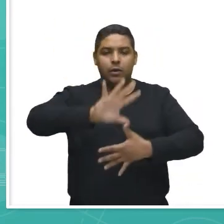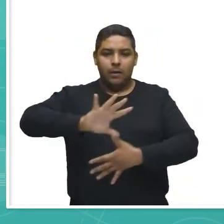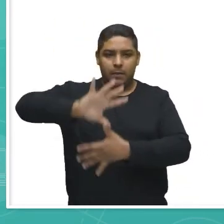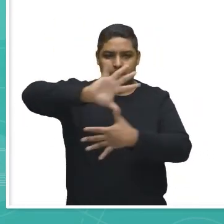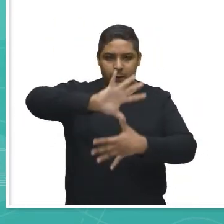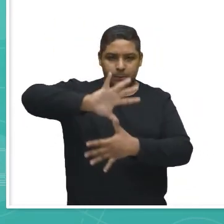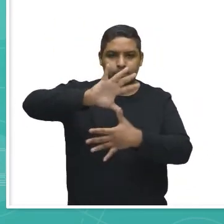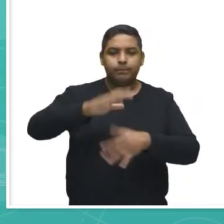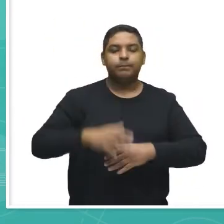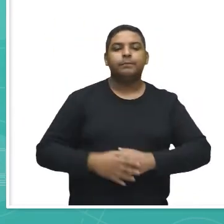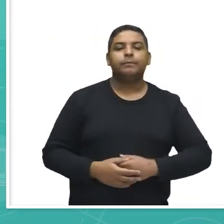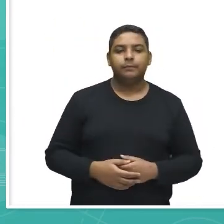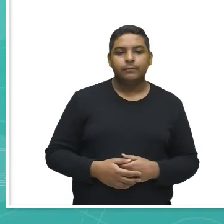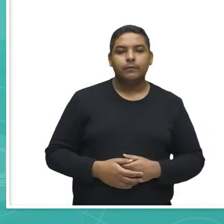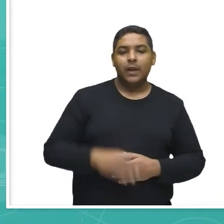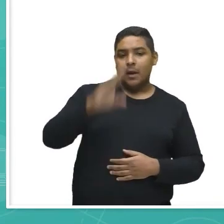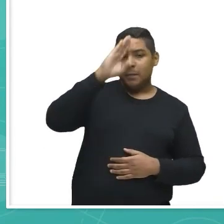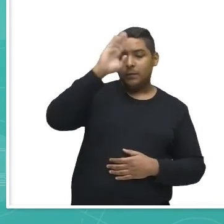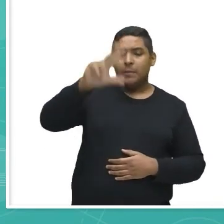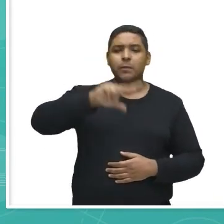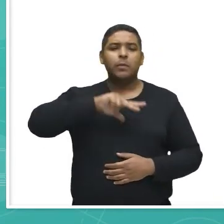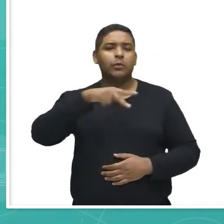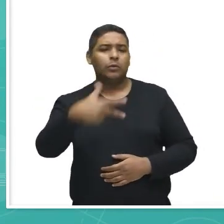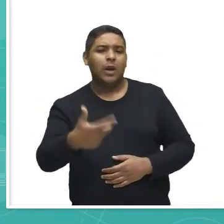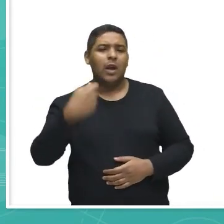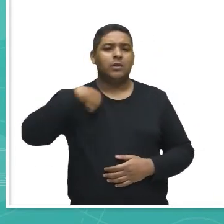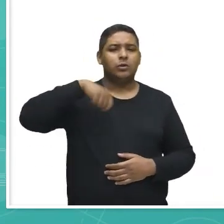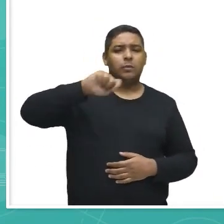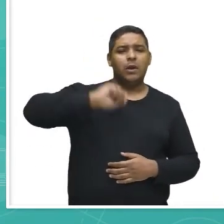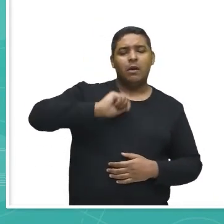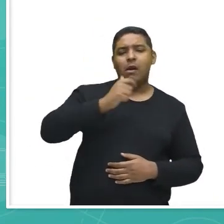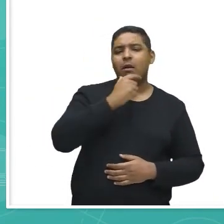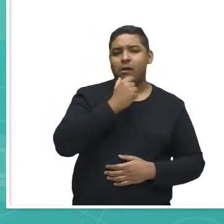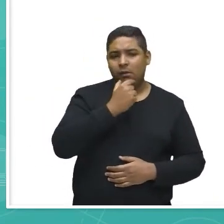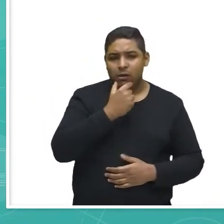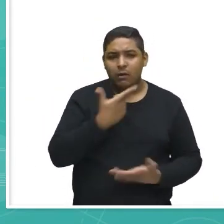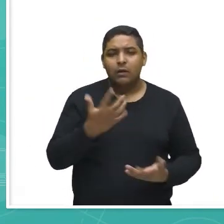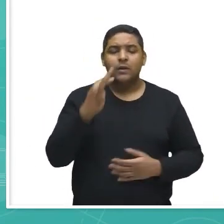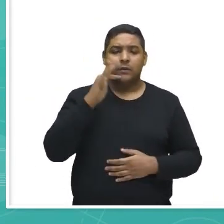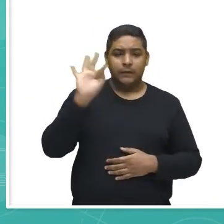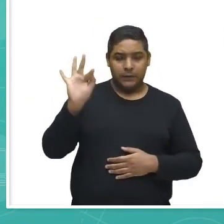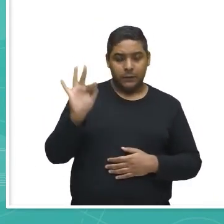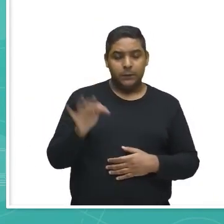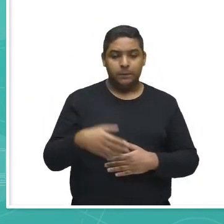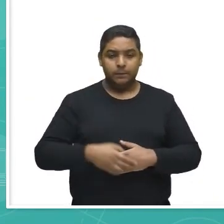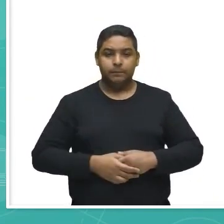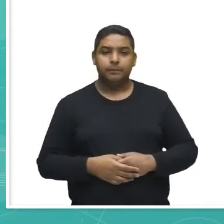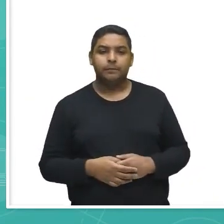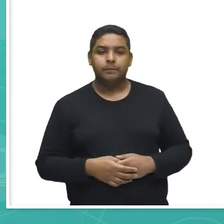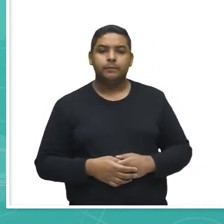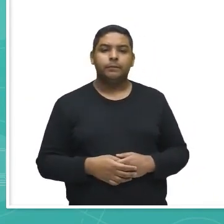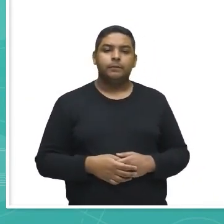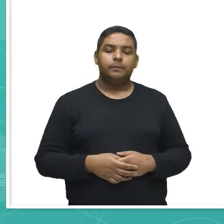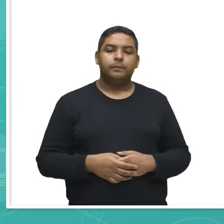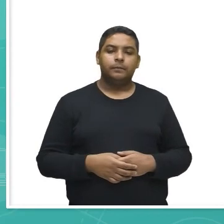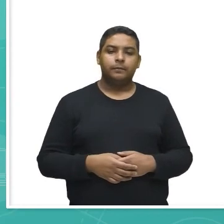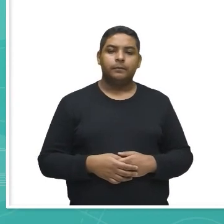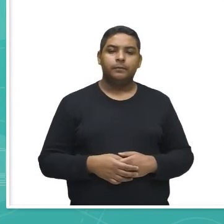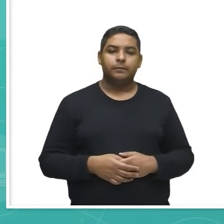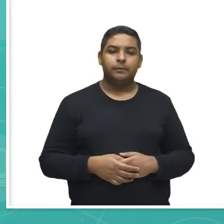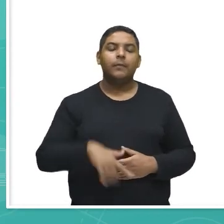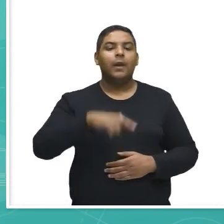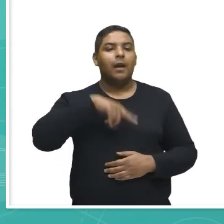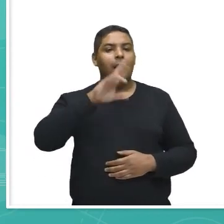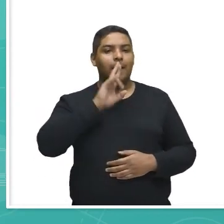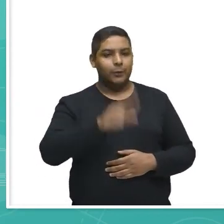feito principalmente aí pelos portugueses, espanhóis, ingleses e franceses. Tá bom? Então, aí nós temos a resposta